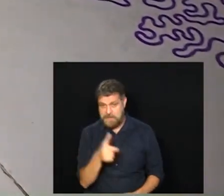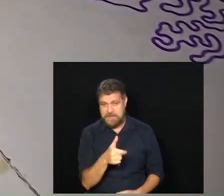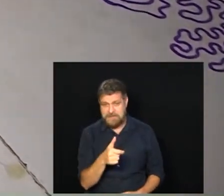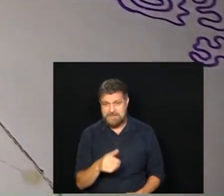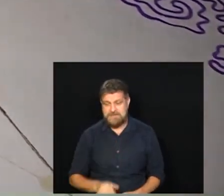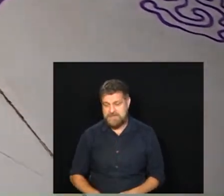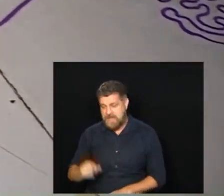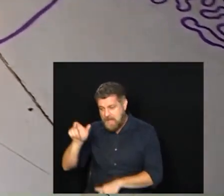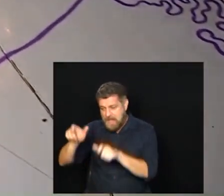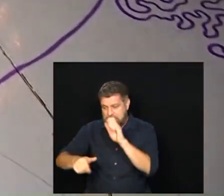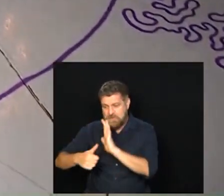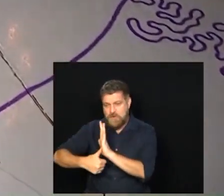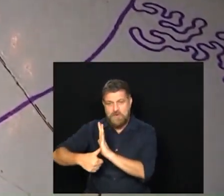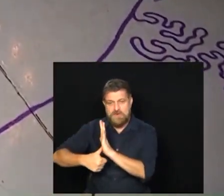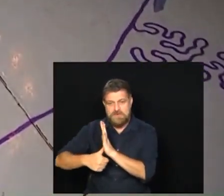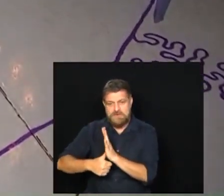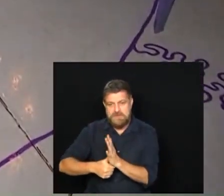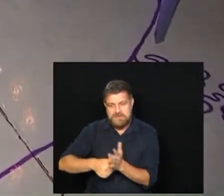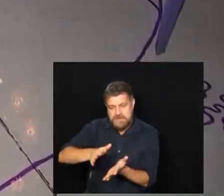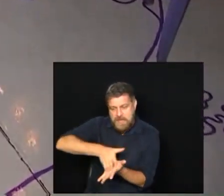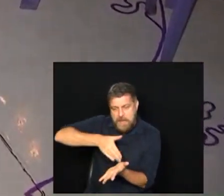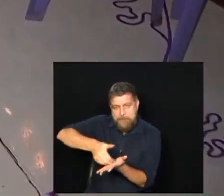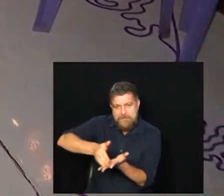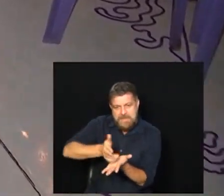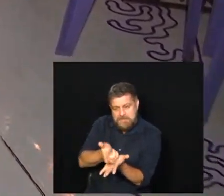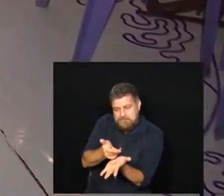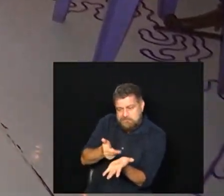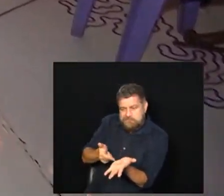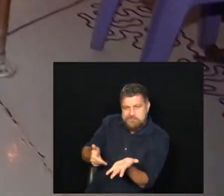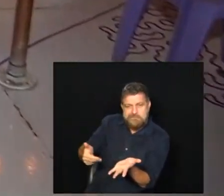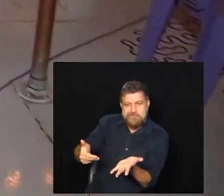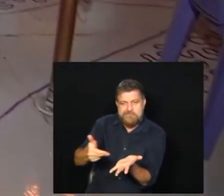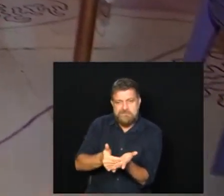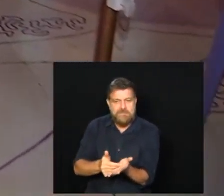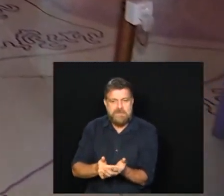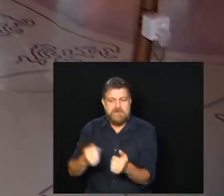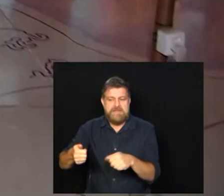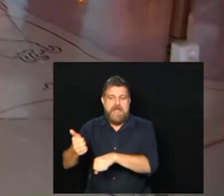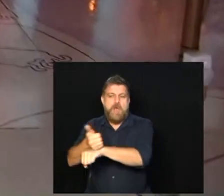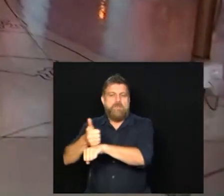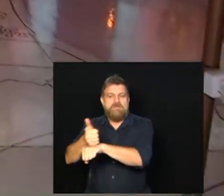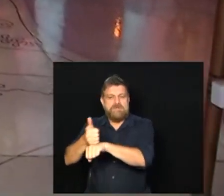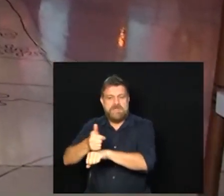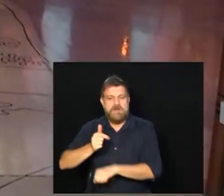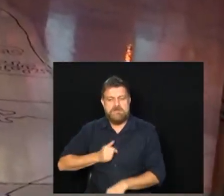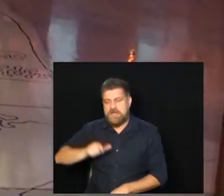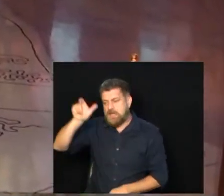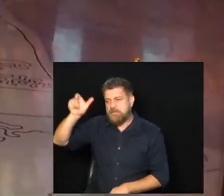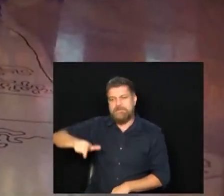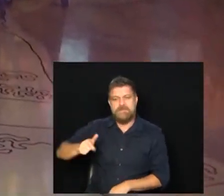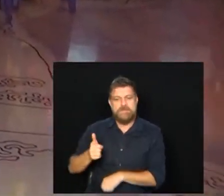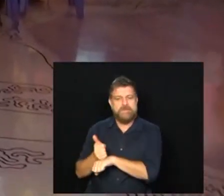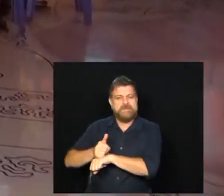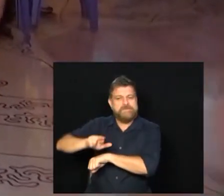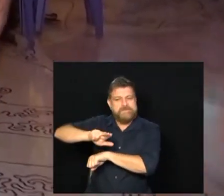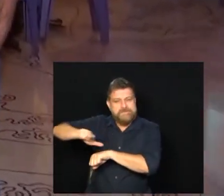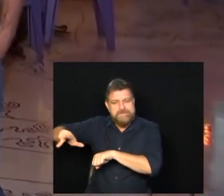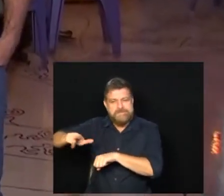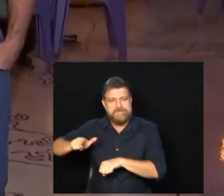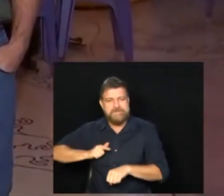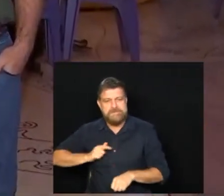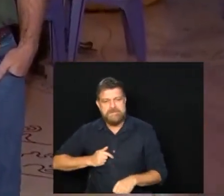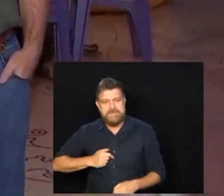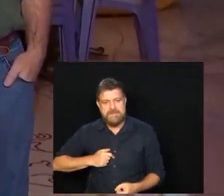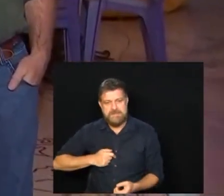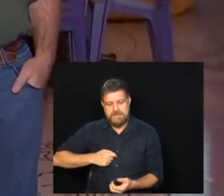próprios cooperados é que pintam o chão. Mesmo se você não for artista. Então, nós temos a Cris, que é publicitária. A Gabi, ela é uma